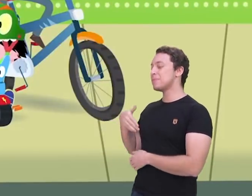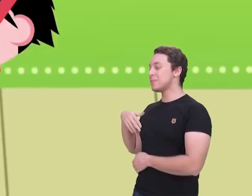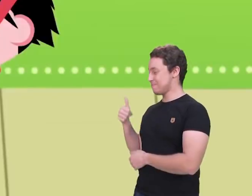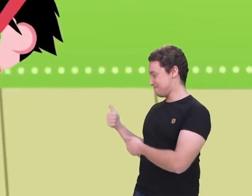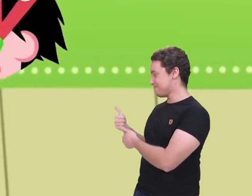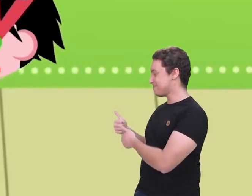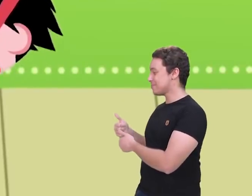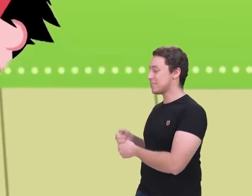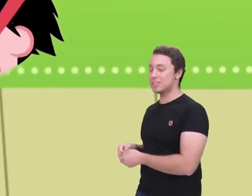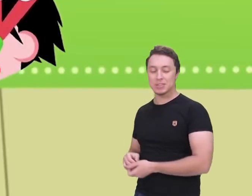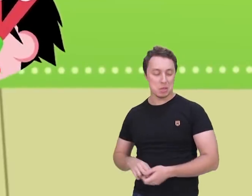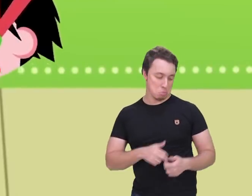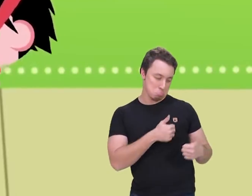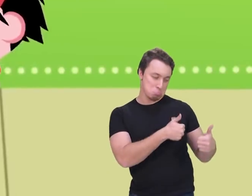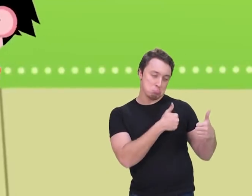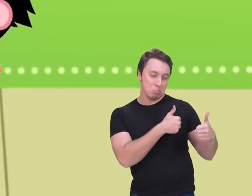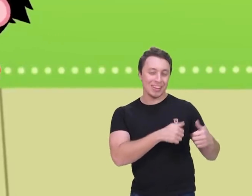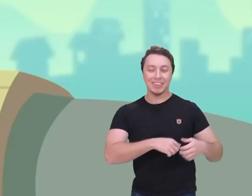Júpiter? É.